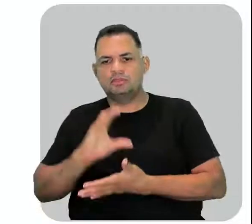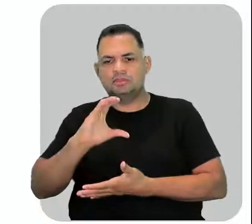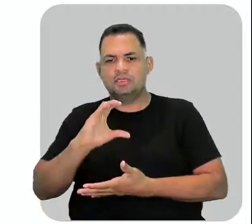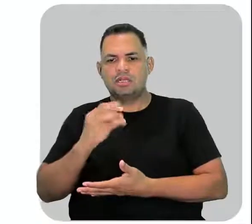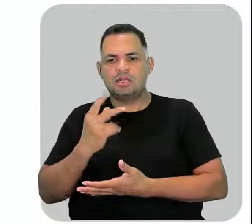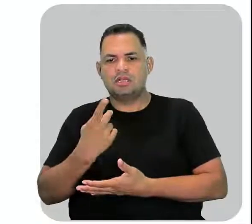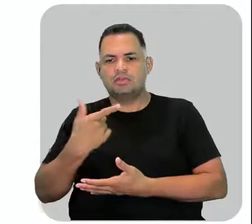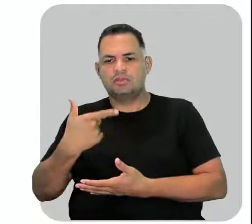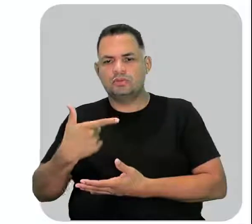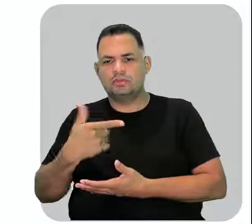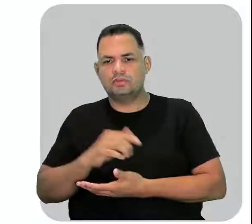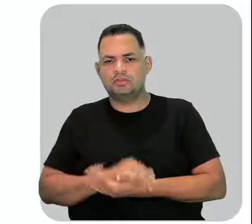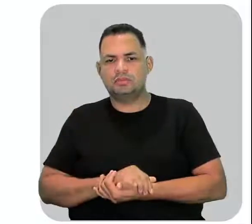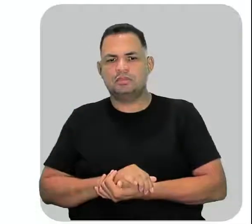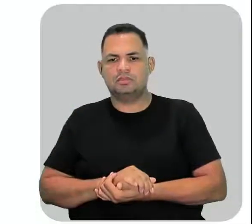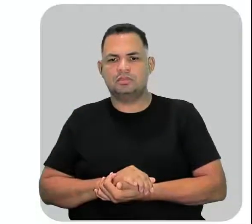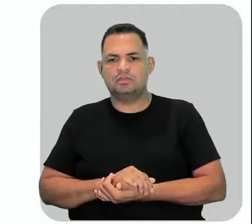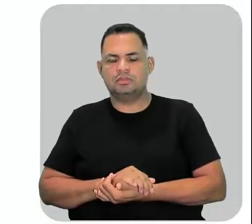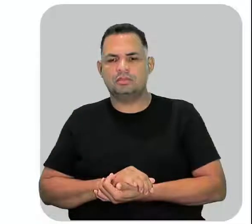CH2,